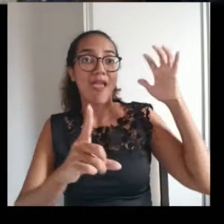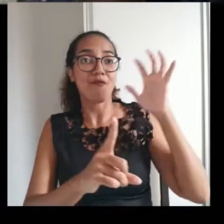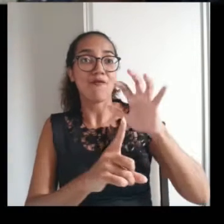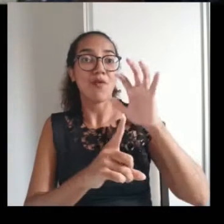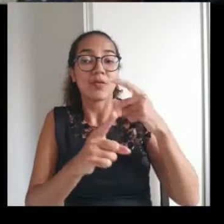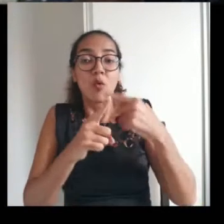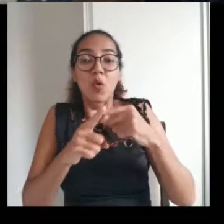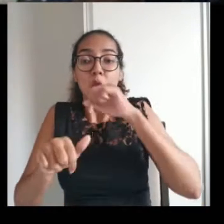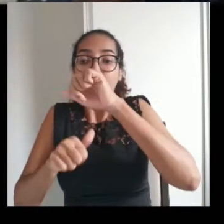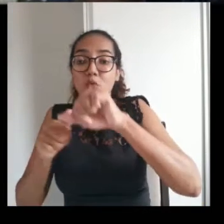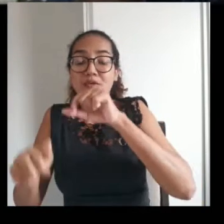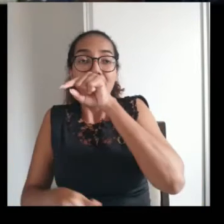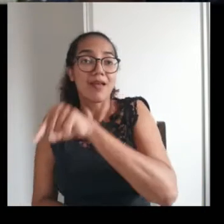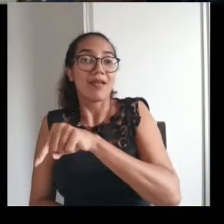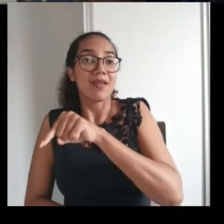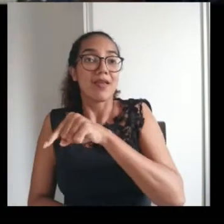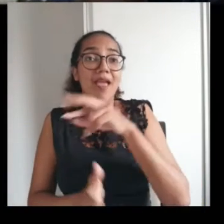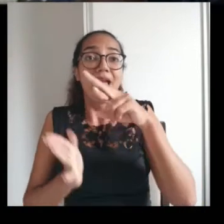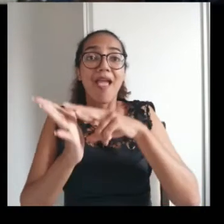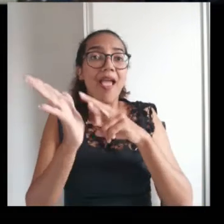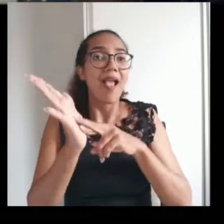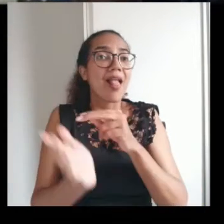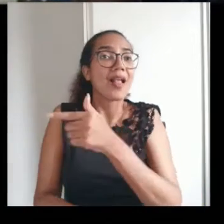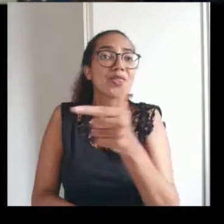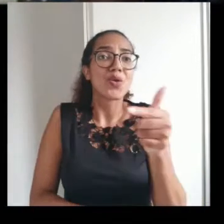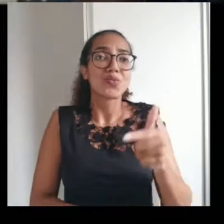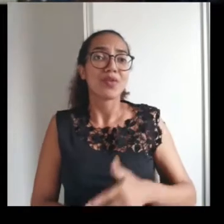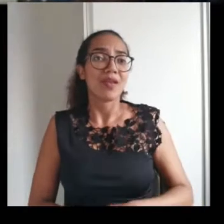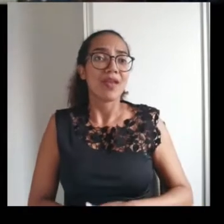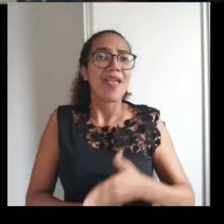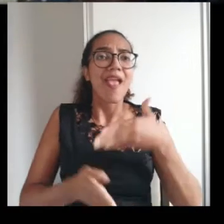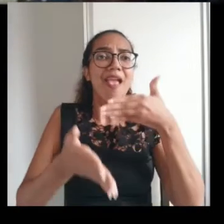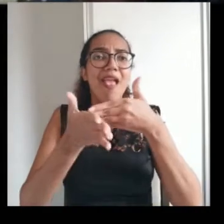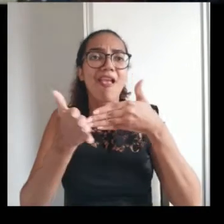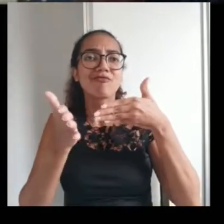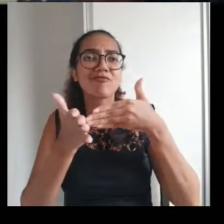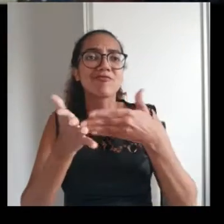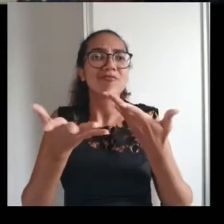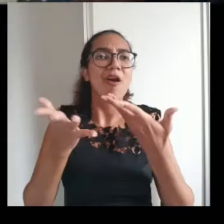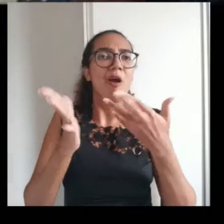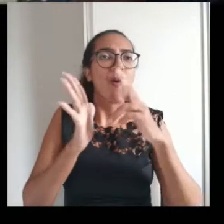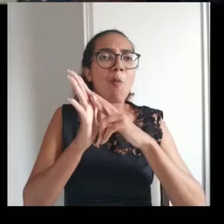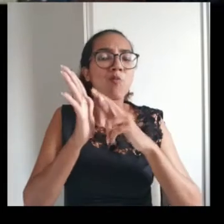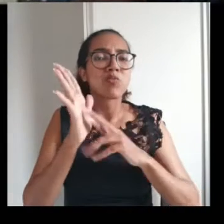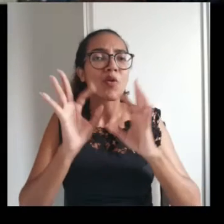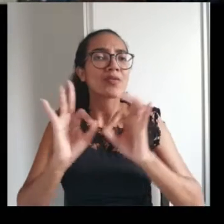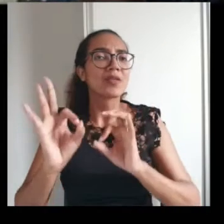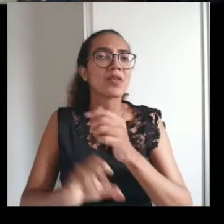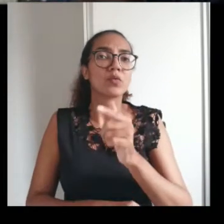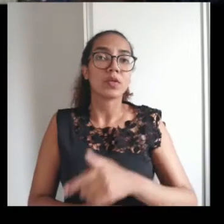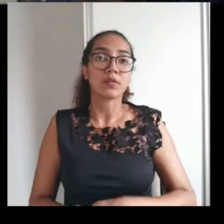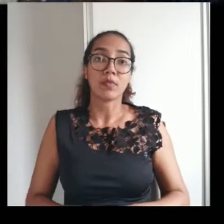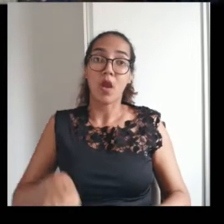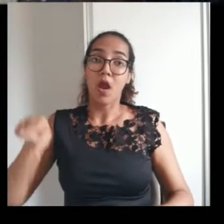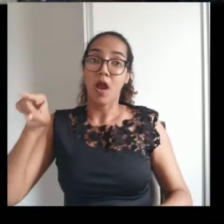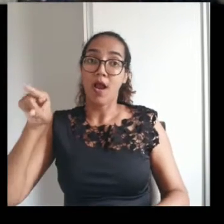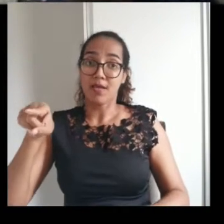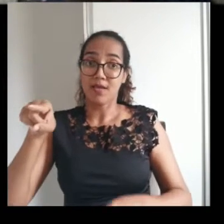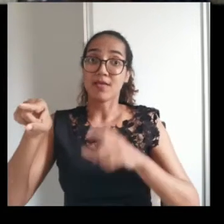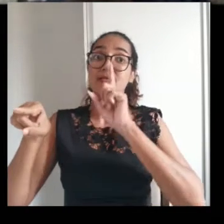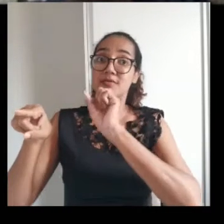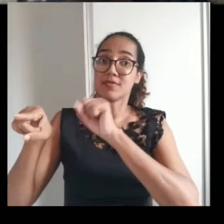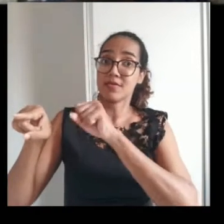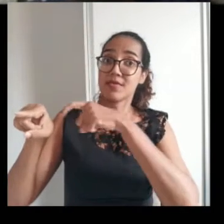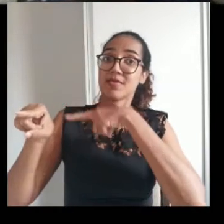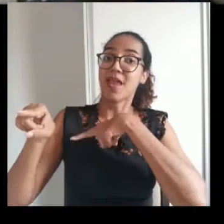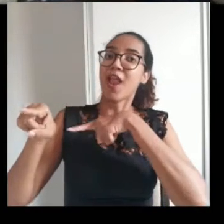tenho arquitetura nenhuma, não tenho regra, não tenho nenhum tipo de restrição. Aqui não, aqui eu tenho uma arquitetura bem definida, onde você